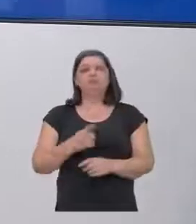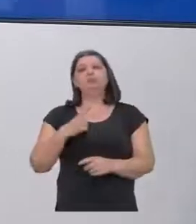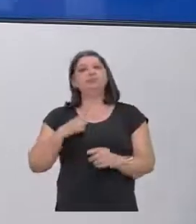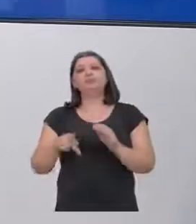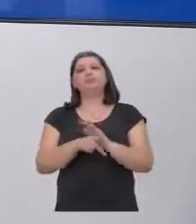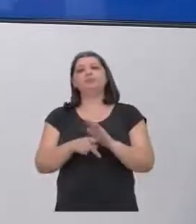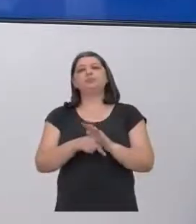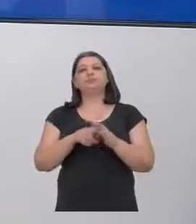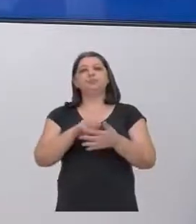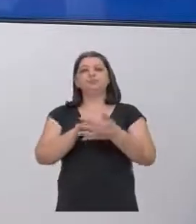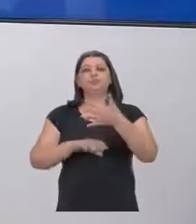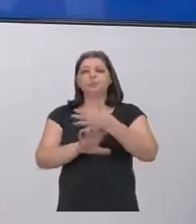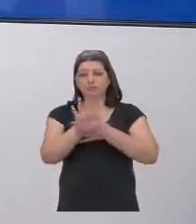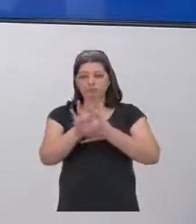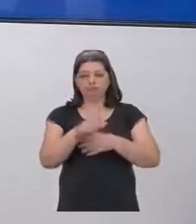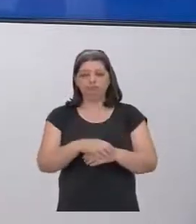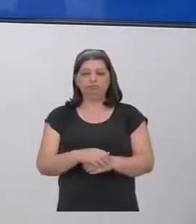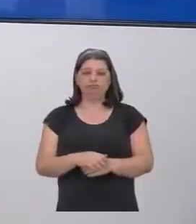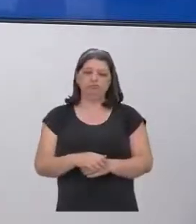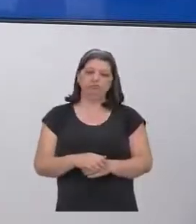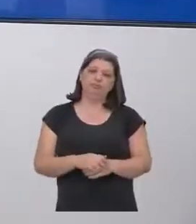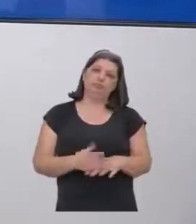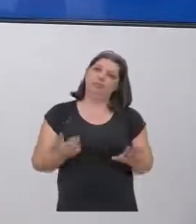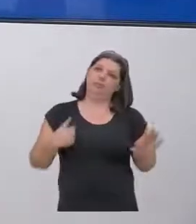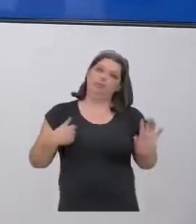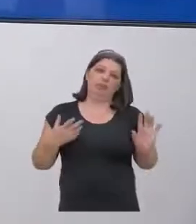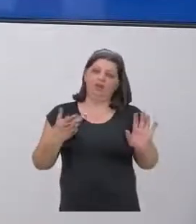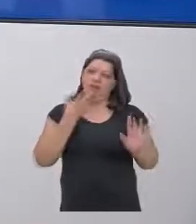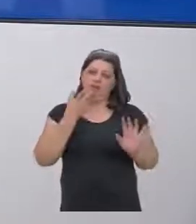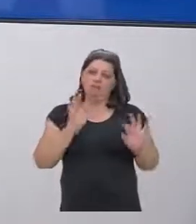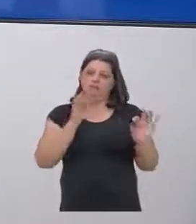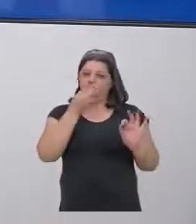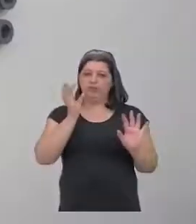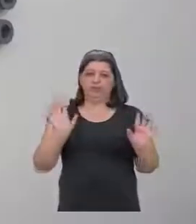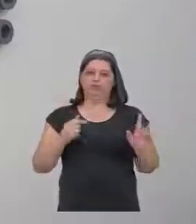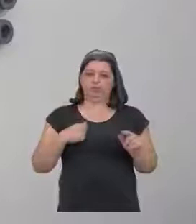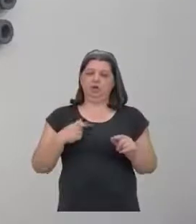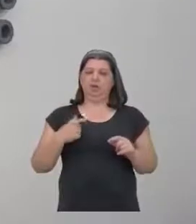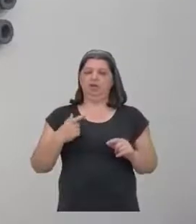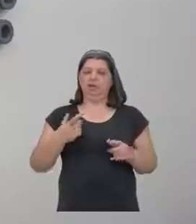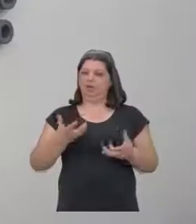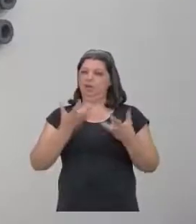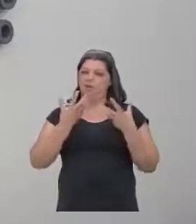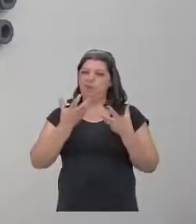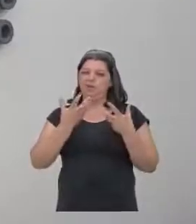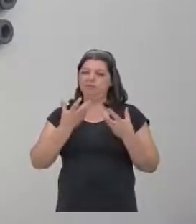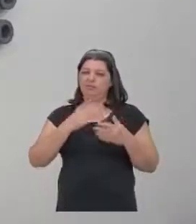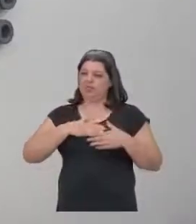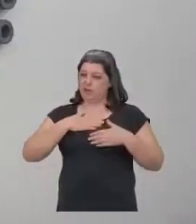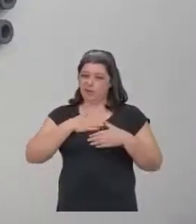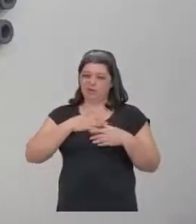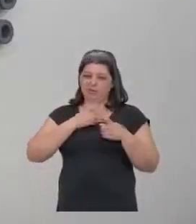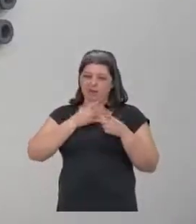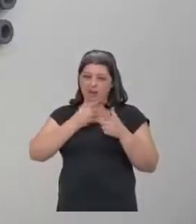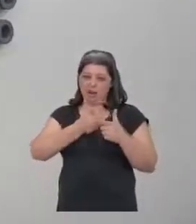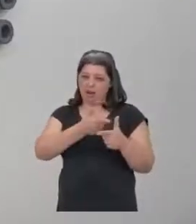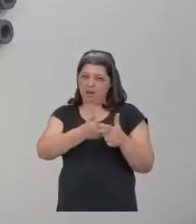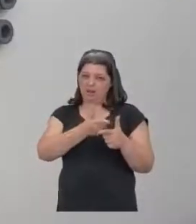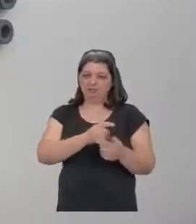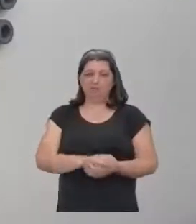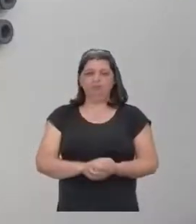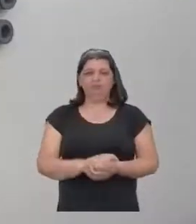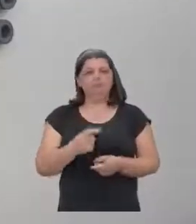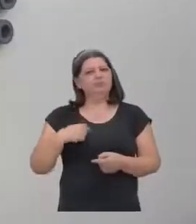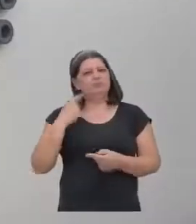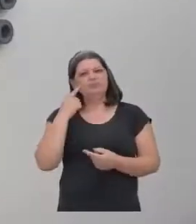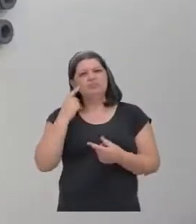currículo Isso. específico. Eu não vou me posicionar porque eu gosto de provocar. Por exemplo, quando eu penso em homeschooling,